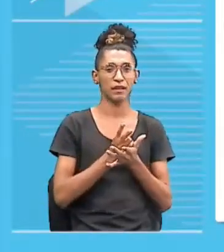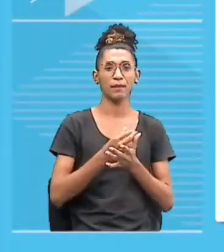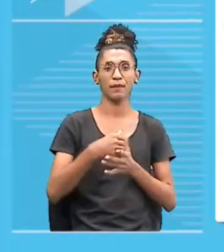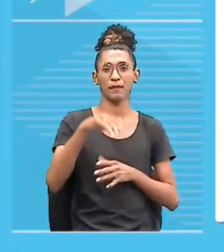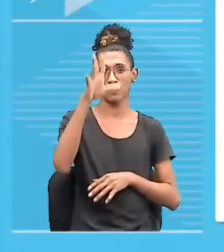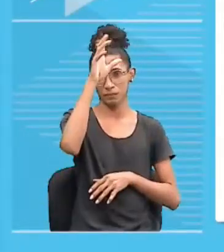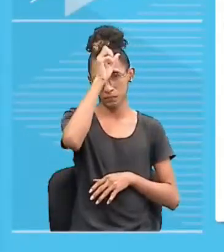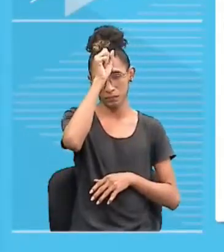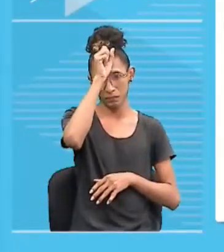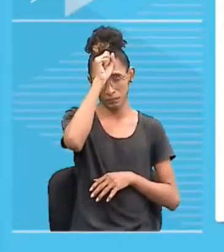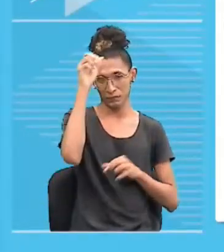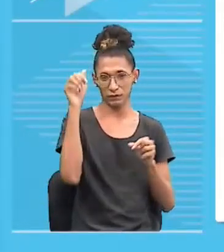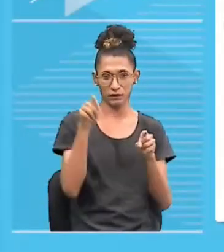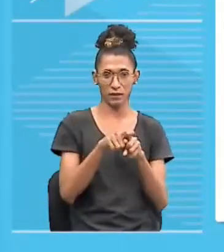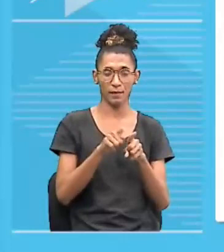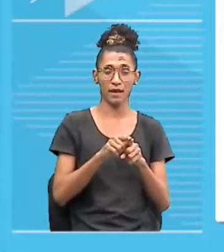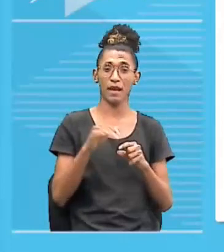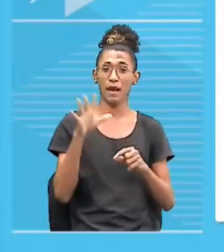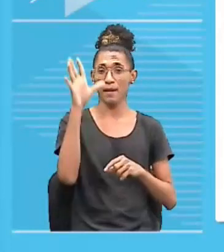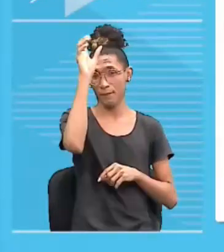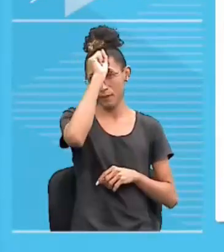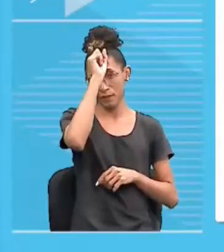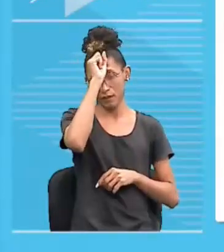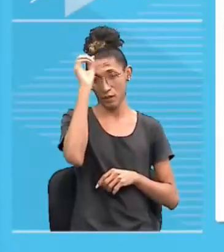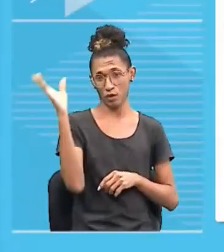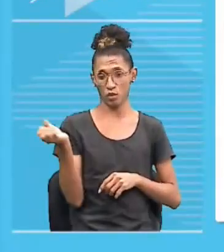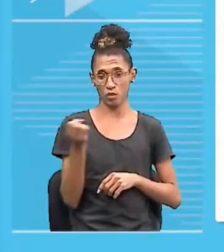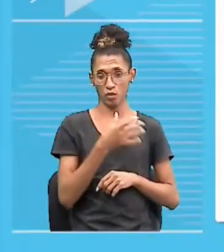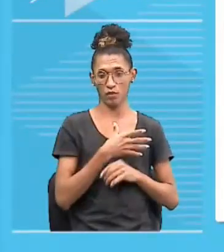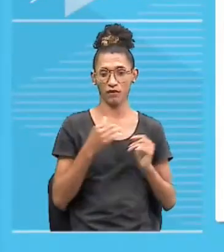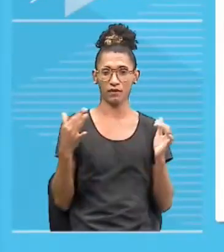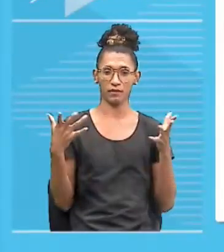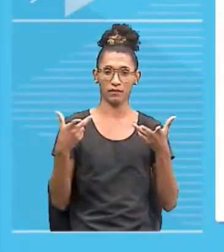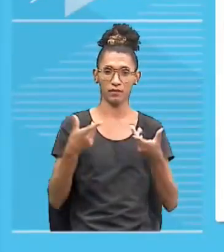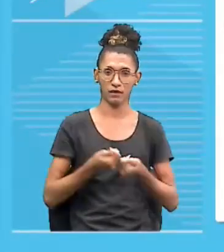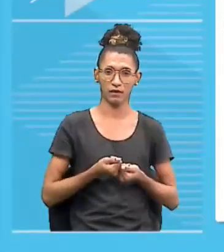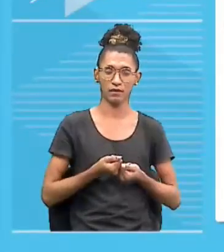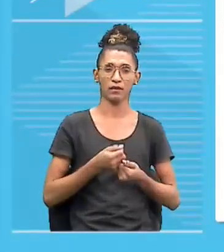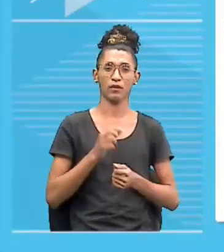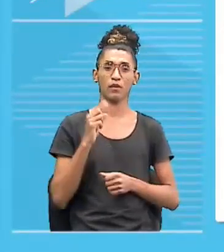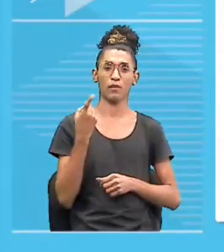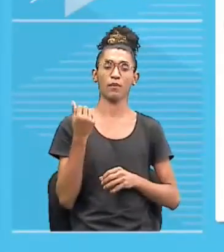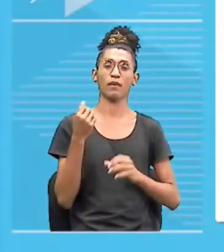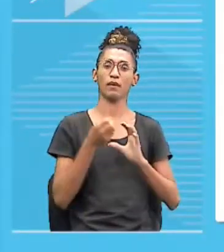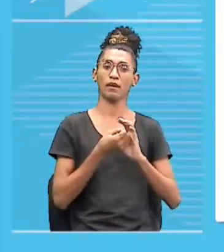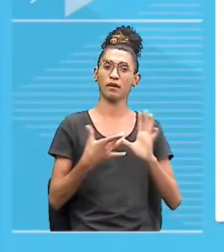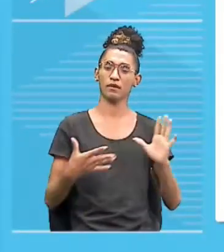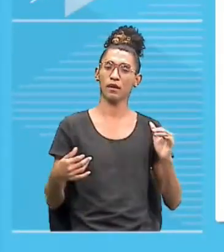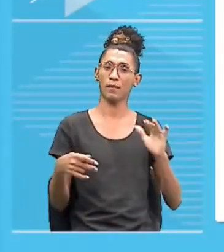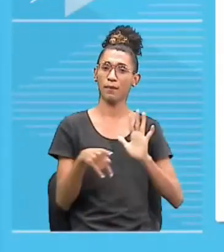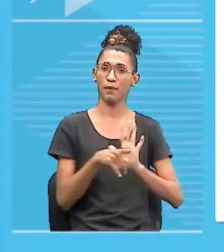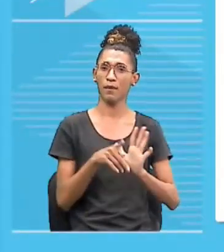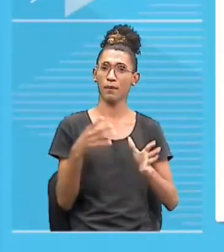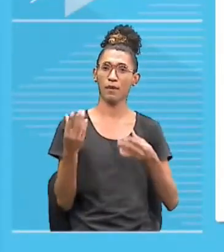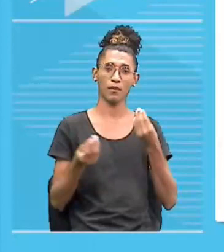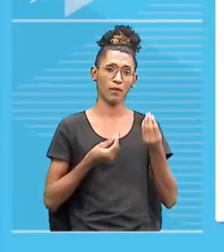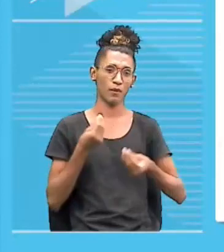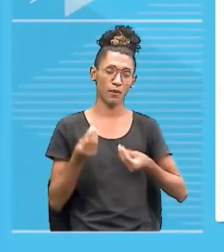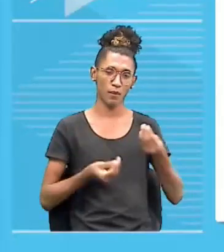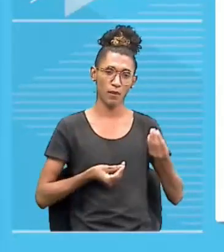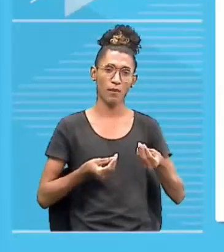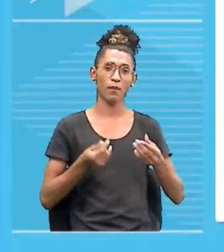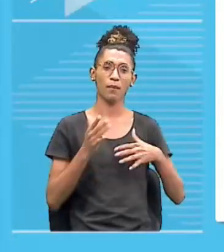atualizadas, desenvolver novas habilidades. Então, uma das características profissionais